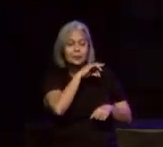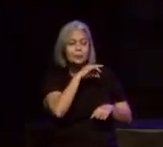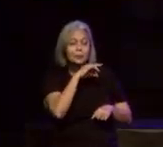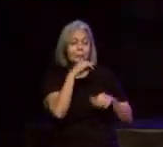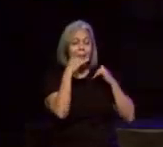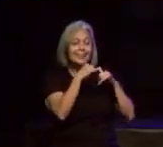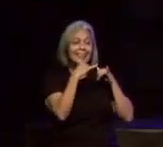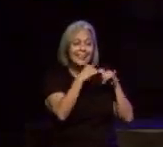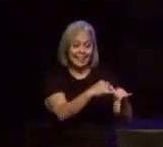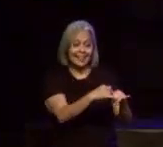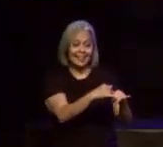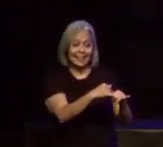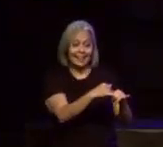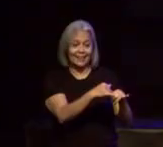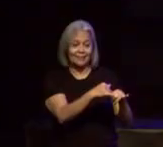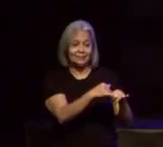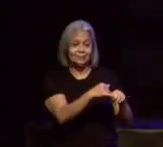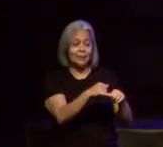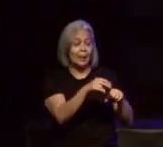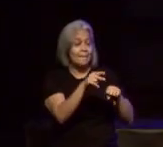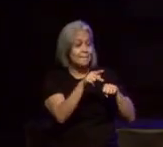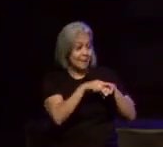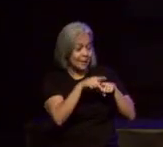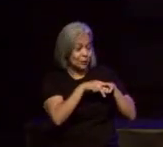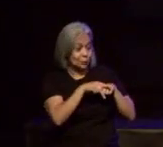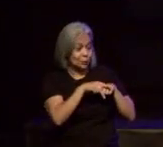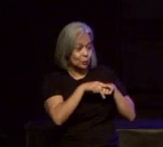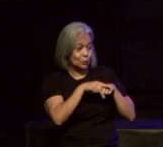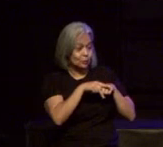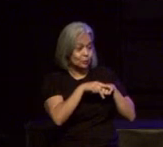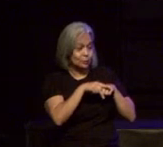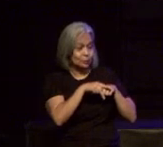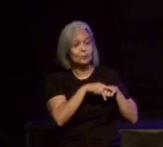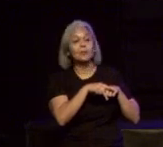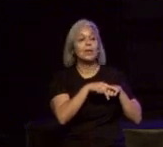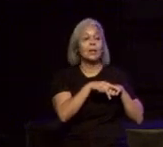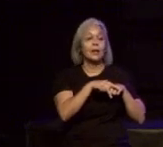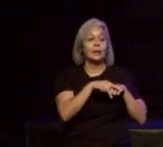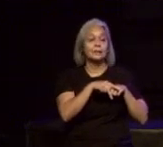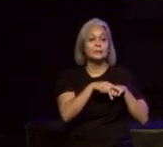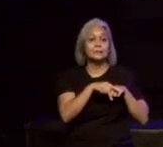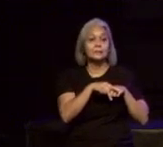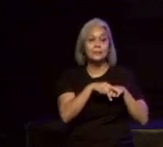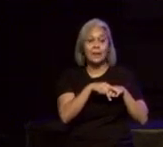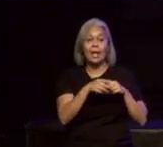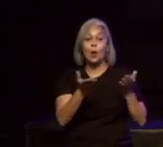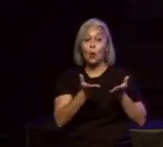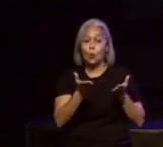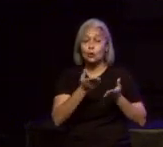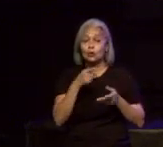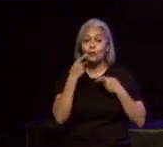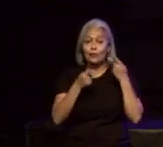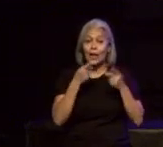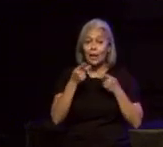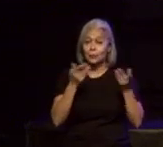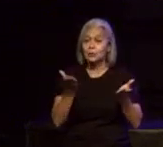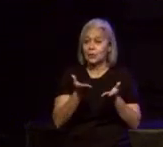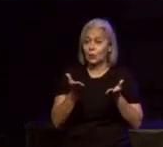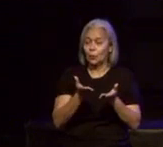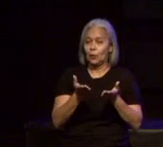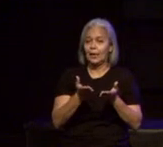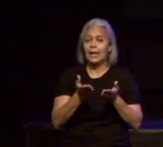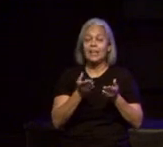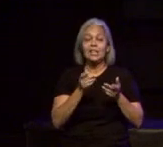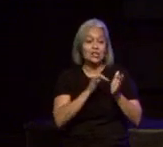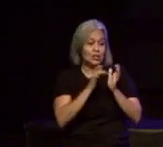E sobre esta pedra, e a gente não está ouvindo Jesus falar lá, a gente está ouvindo hoje ele falar em português com a gente, mas quando